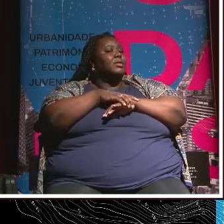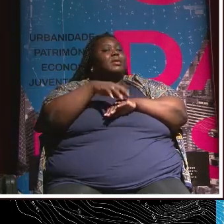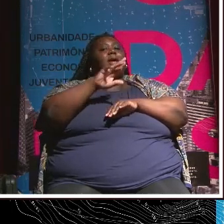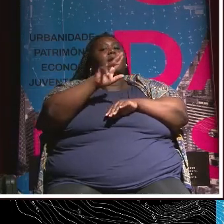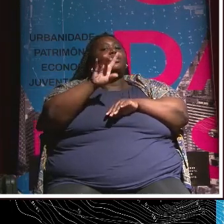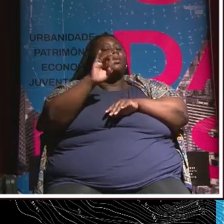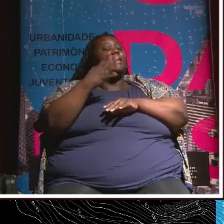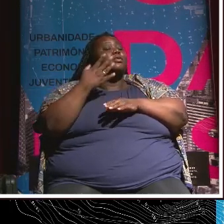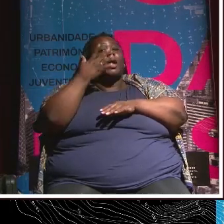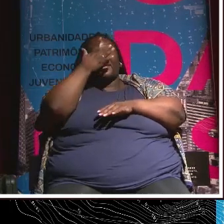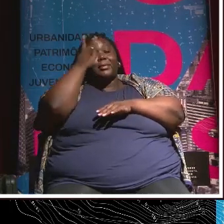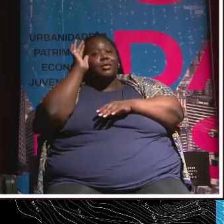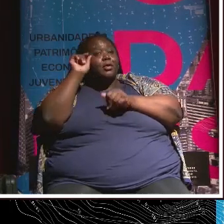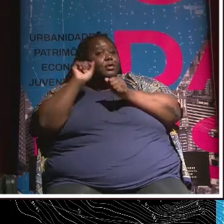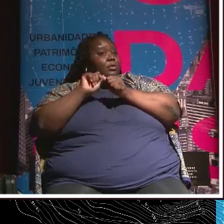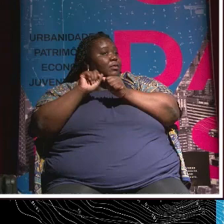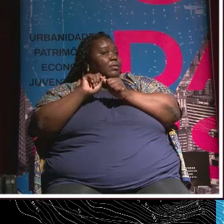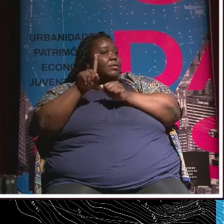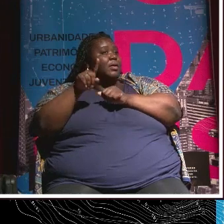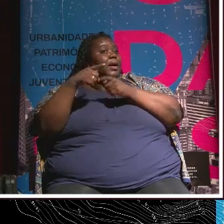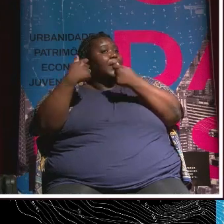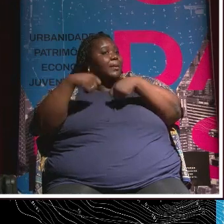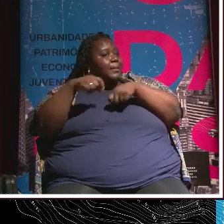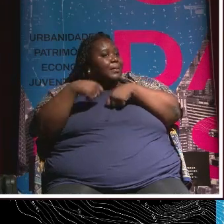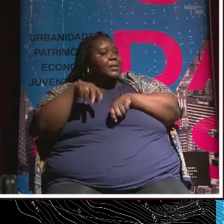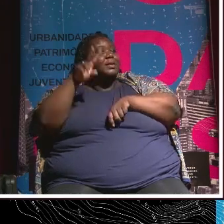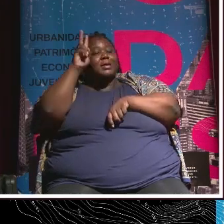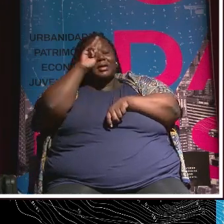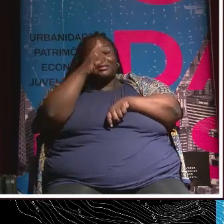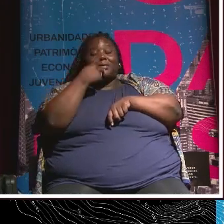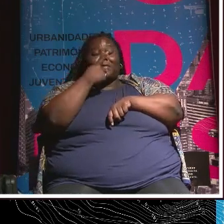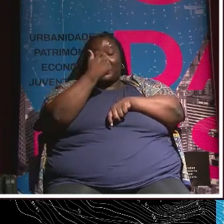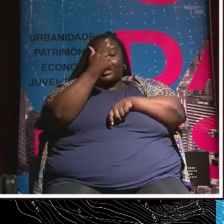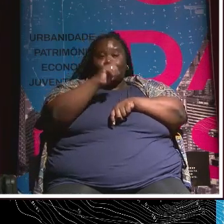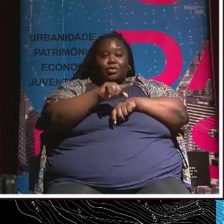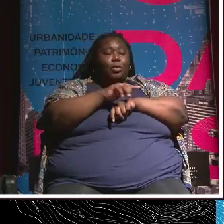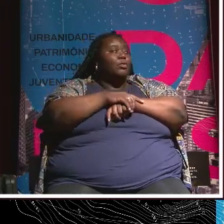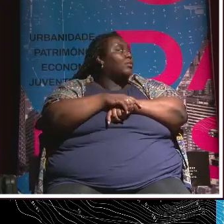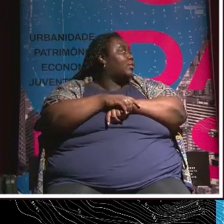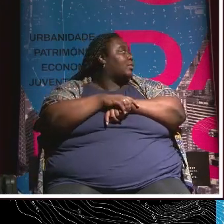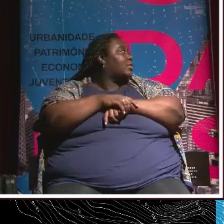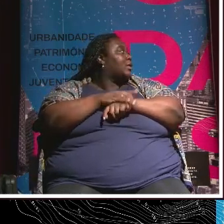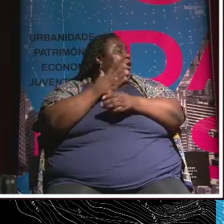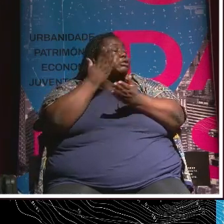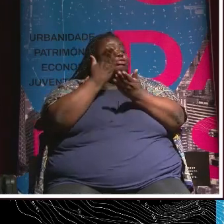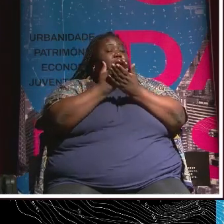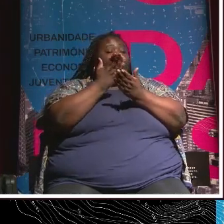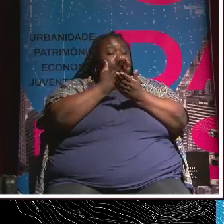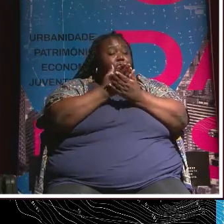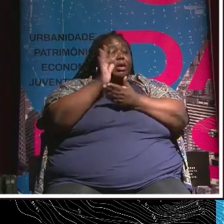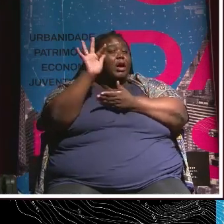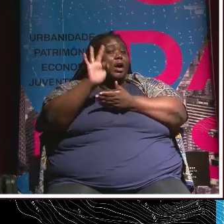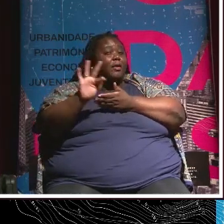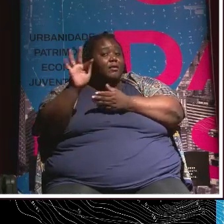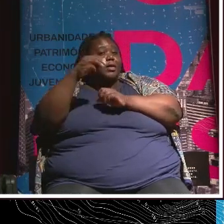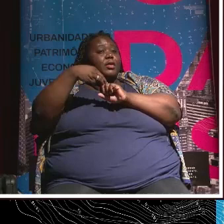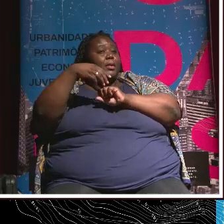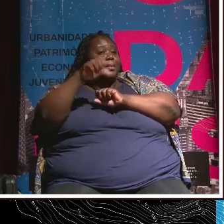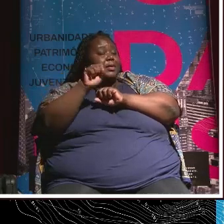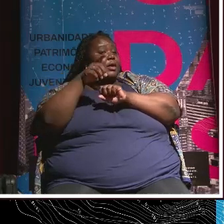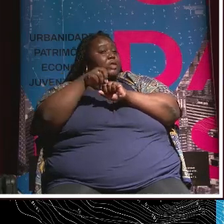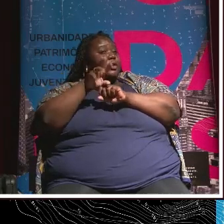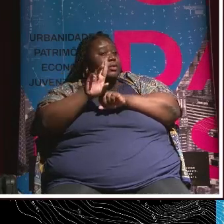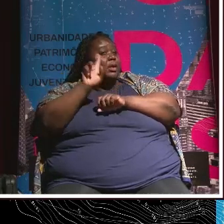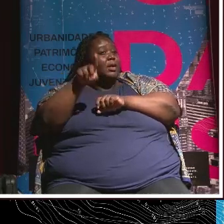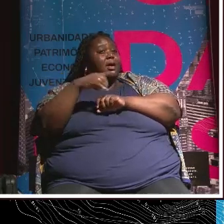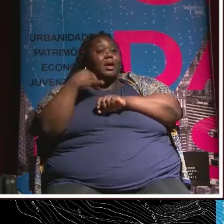na academia. Essa fala precisa sempre ser afirmada. Estudar, universidade, ter o mestrado, ter o doutorado,